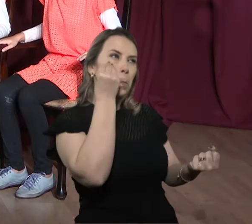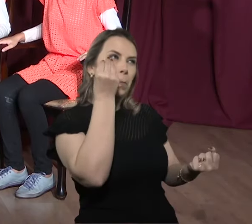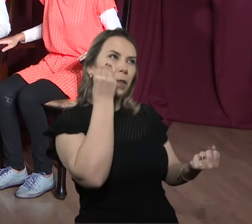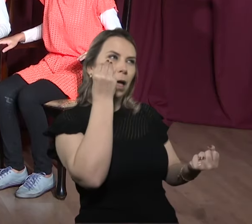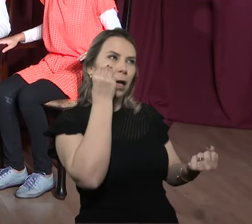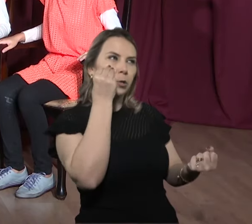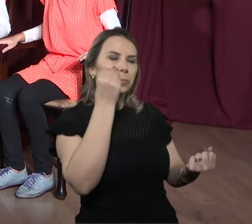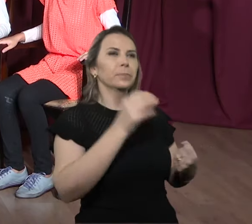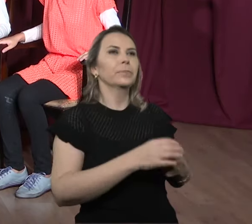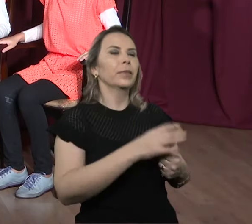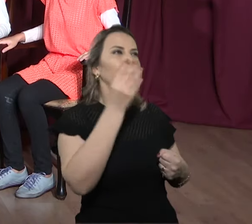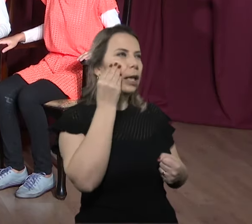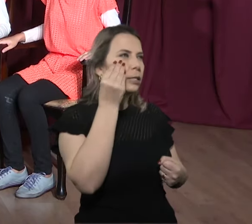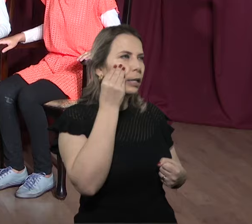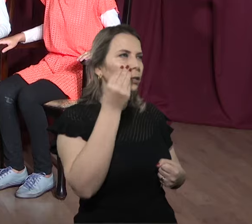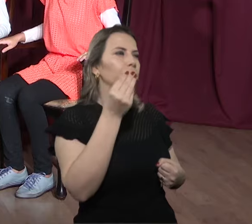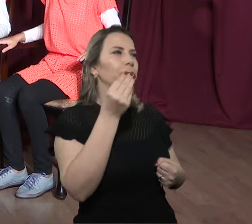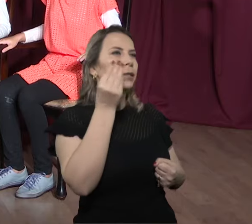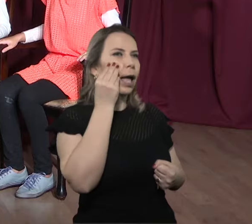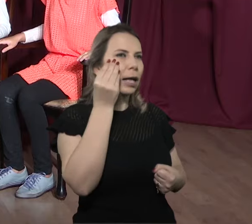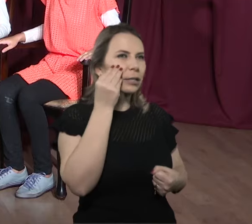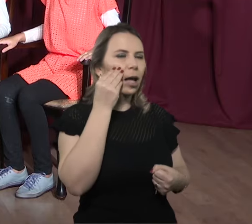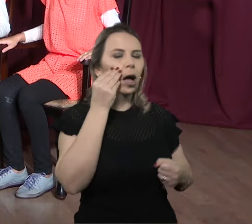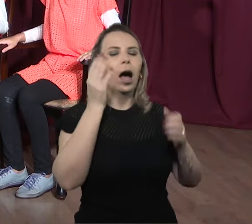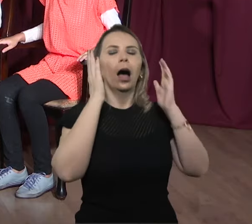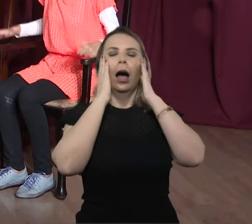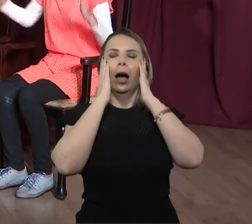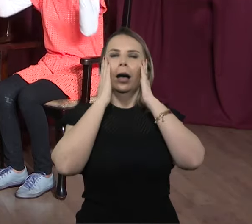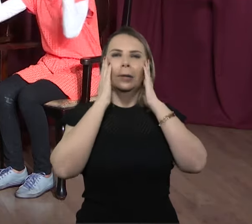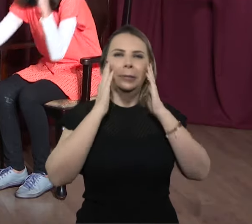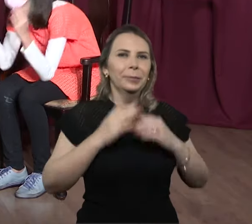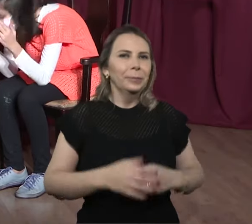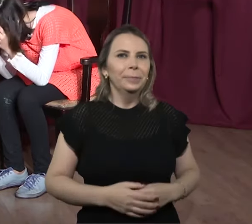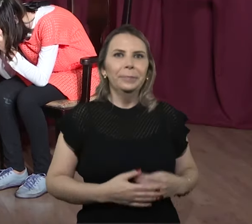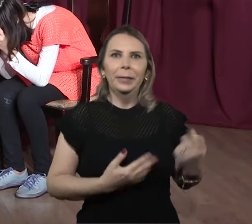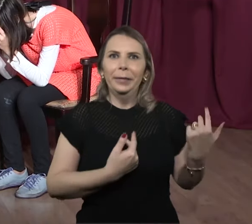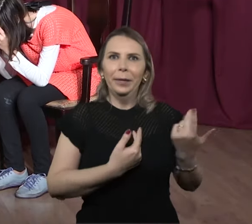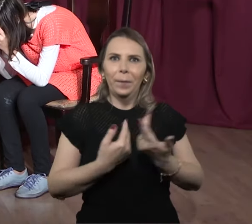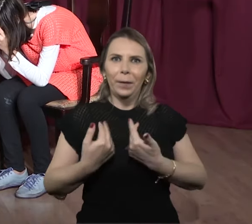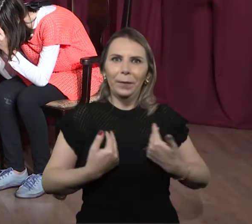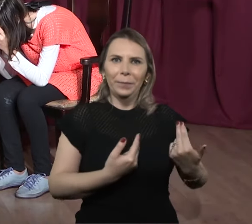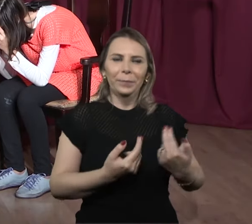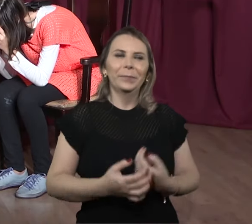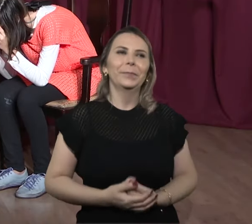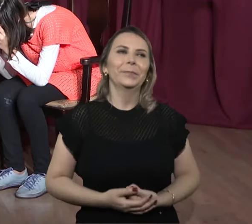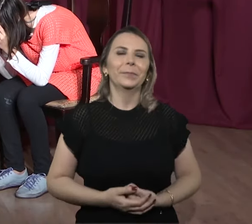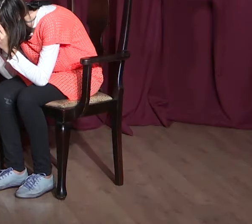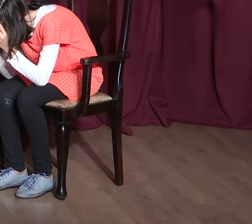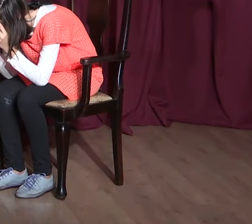Vamos fazer um teste. Teste, testando. Ah, não!